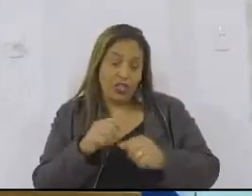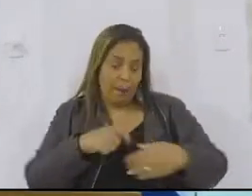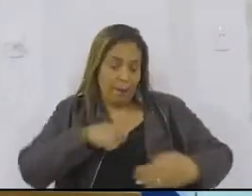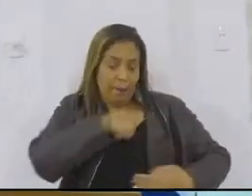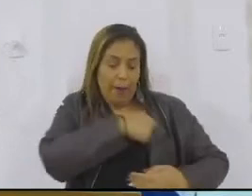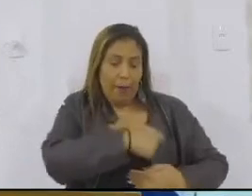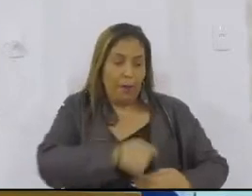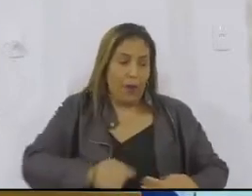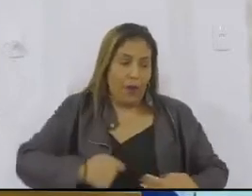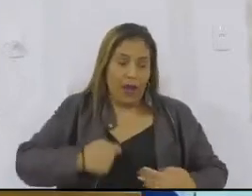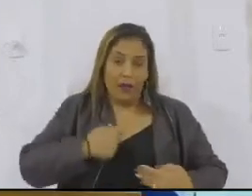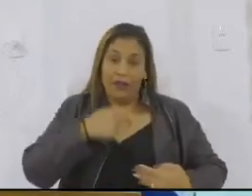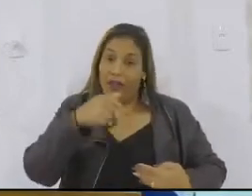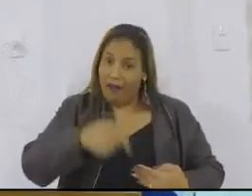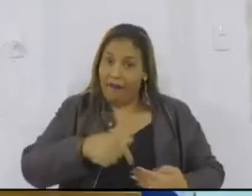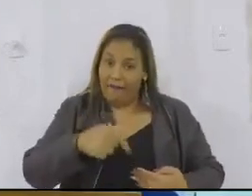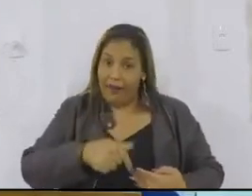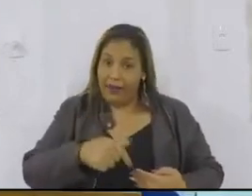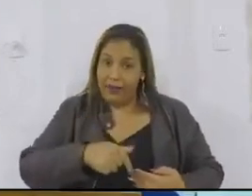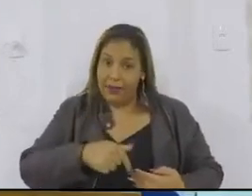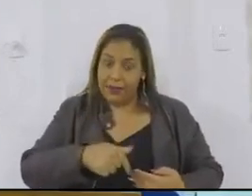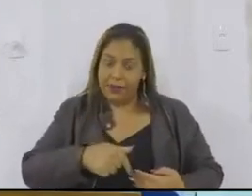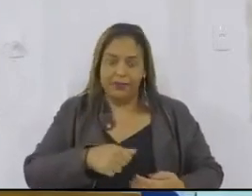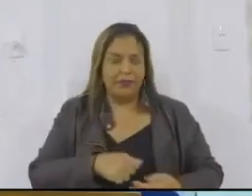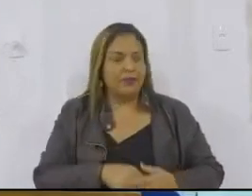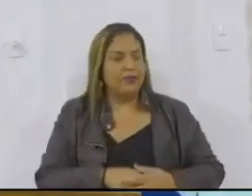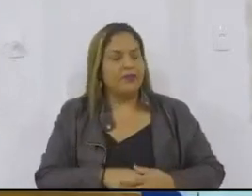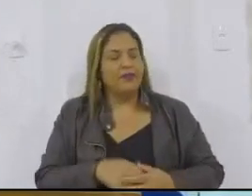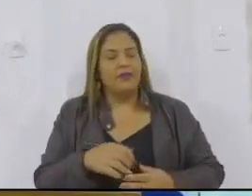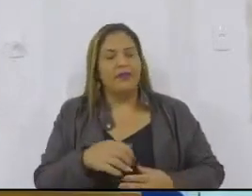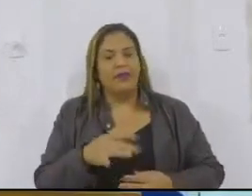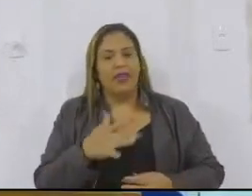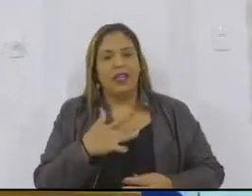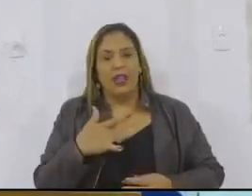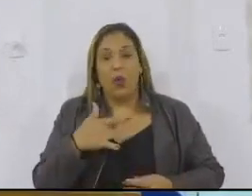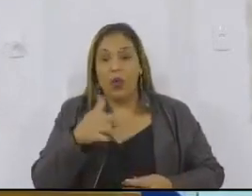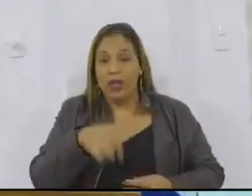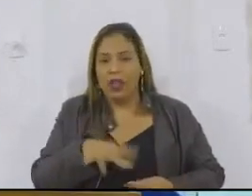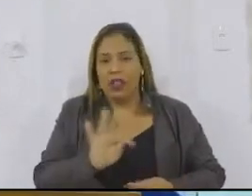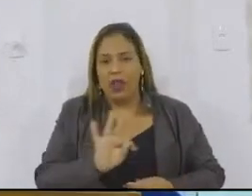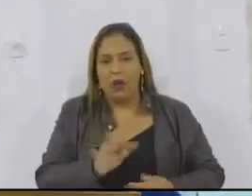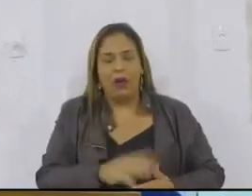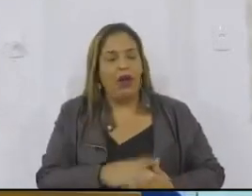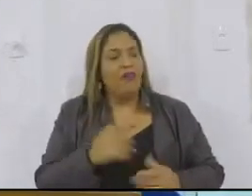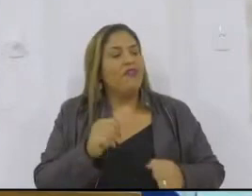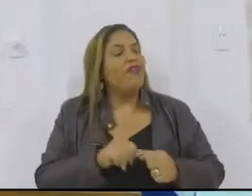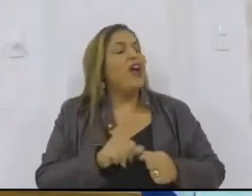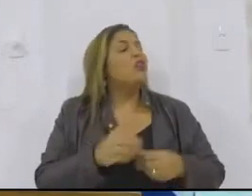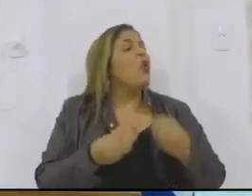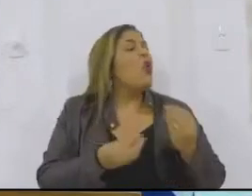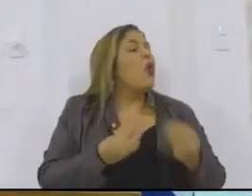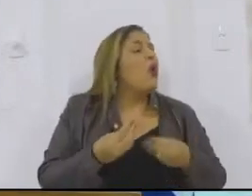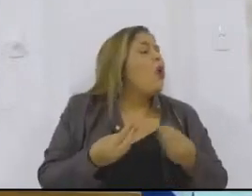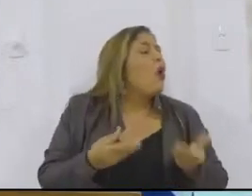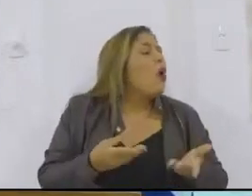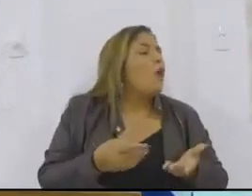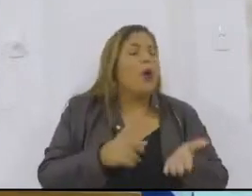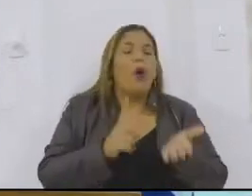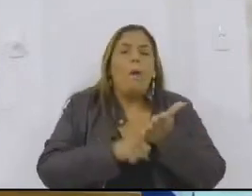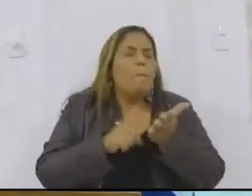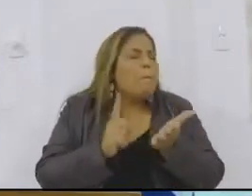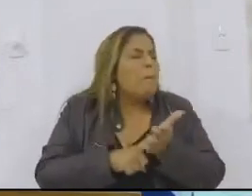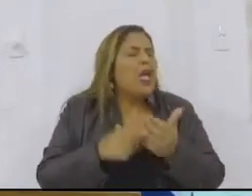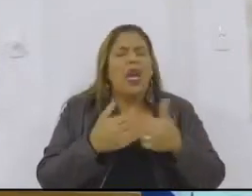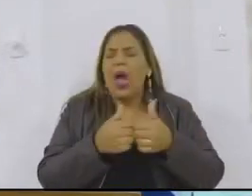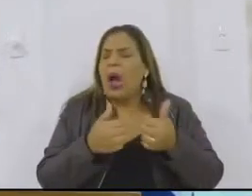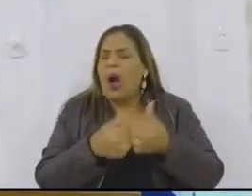exame de mamografia aqui pela saúde pública do município, como que a senhora faz? Ela me explicou, ah, tem que marcar, tem que pegar ônibus, ir no